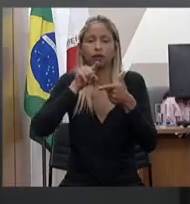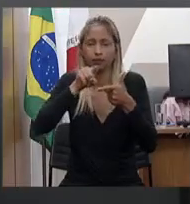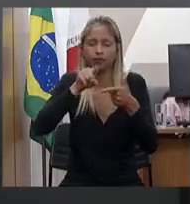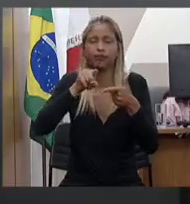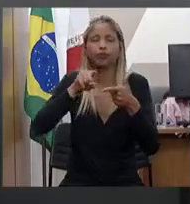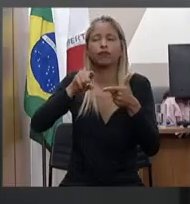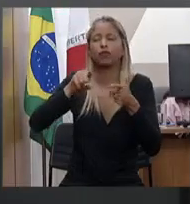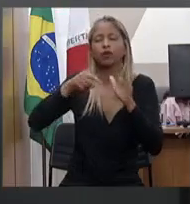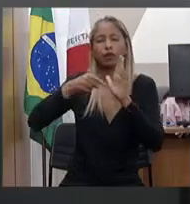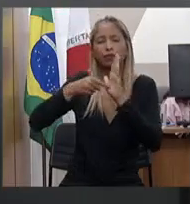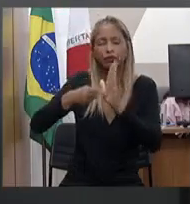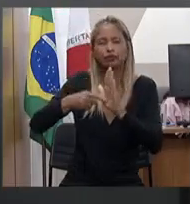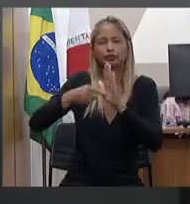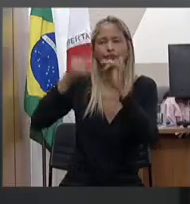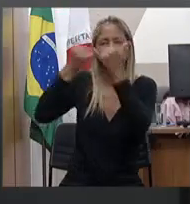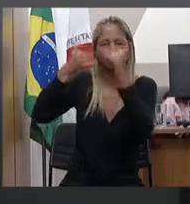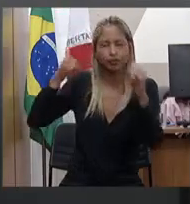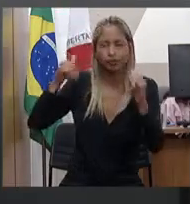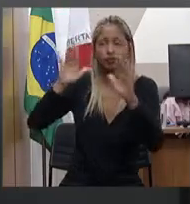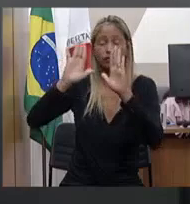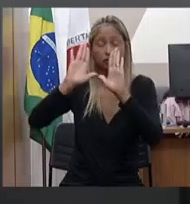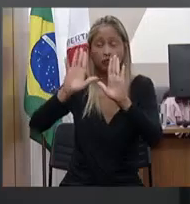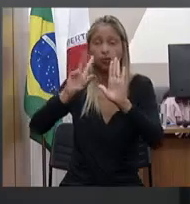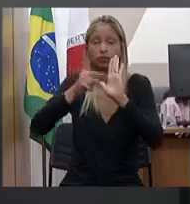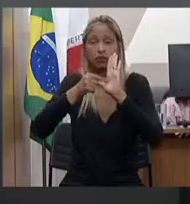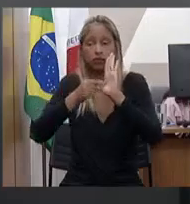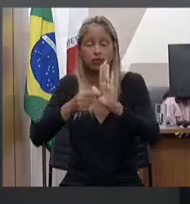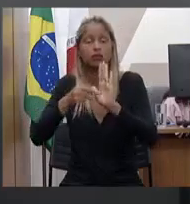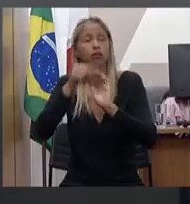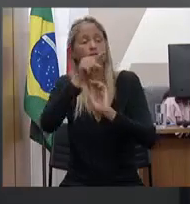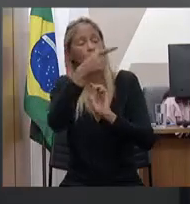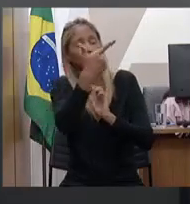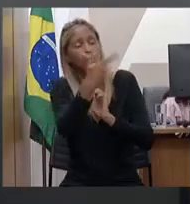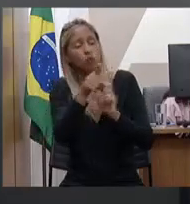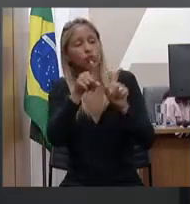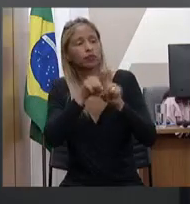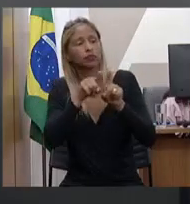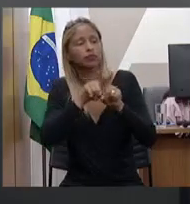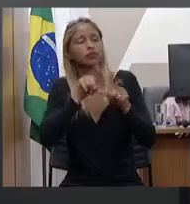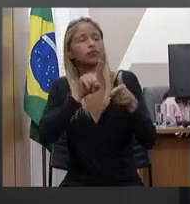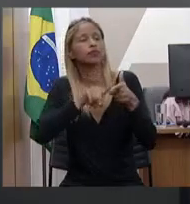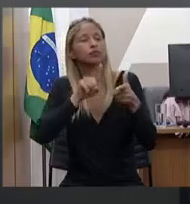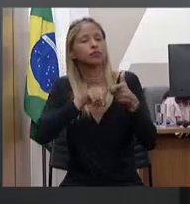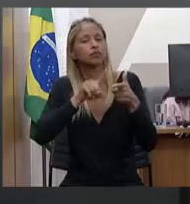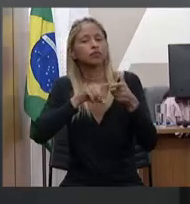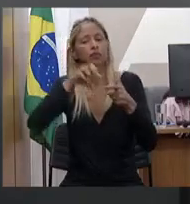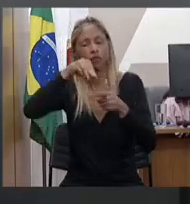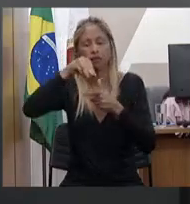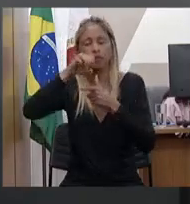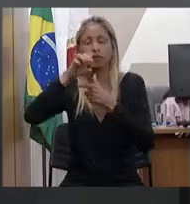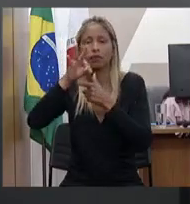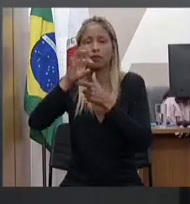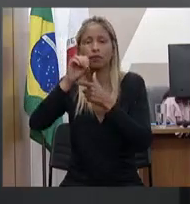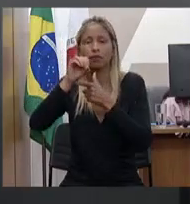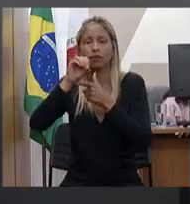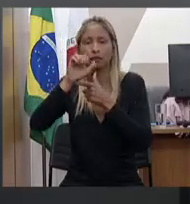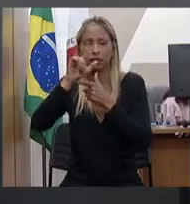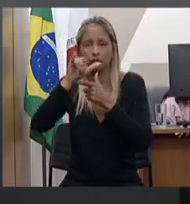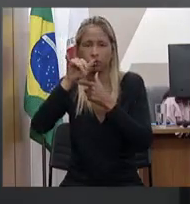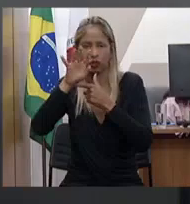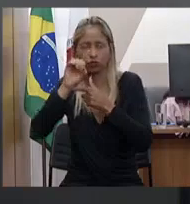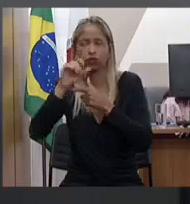do sindireto vários companheiro jornada que relatou os problemas dos Metalúrgicos né vandaí